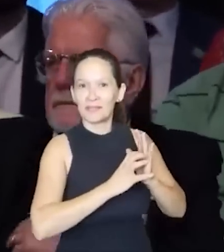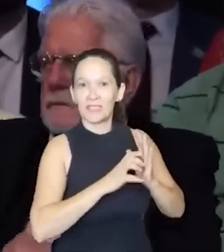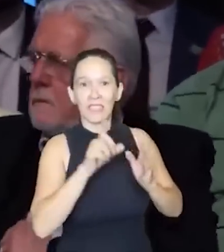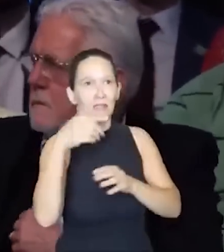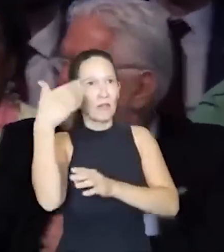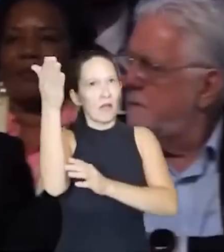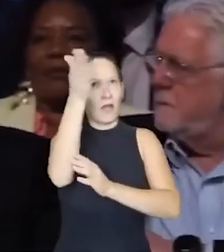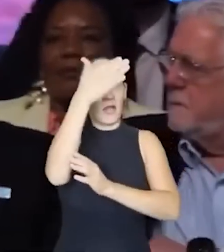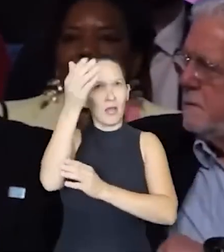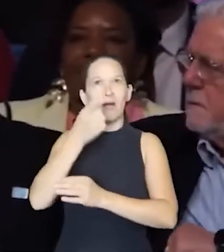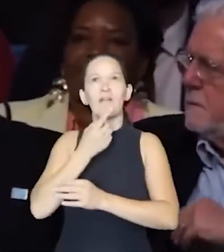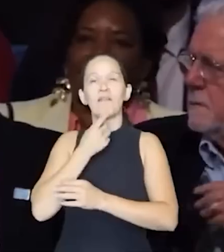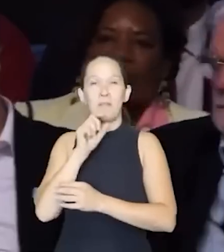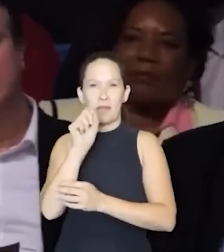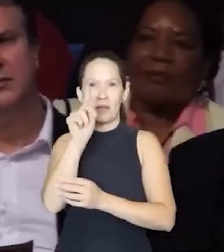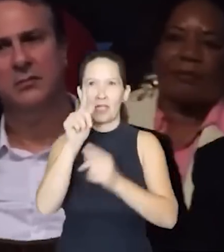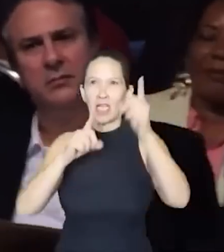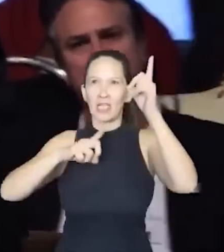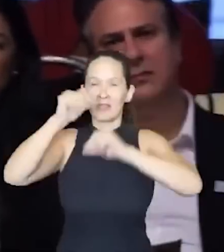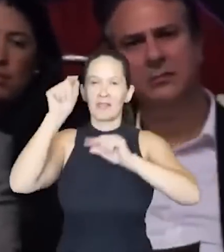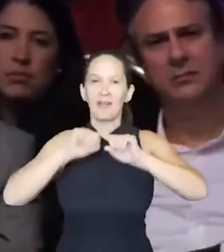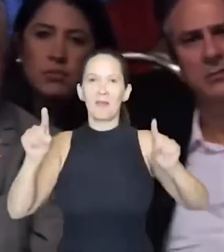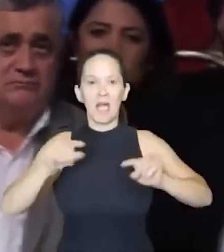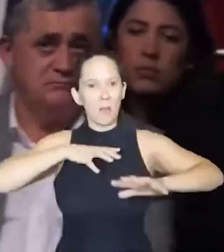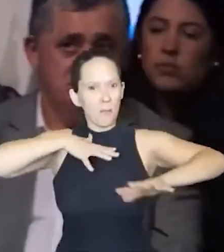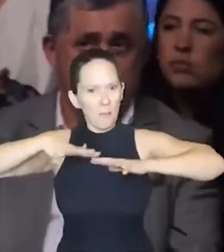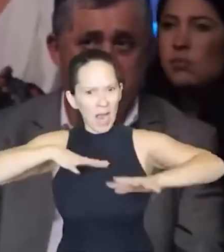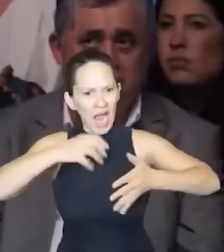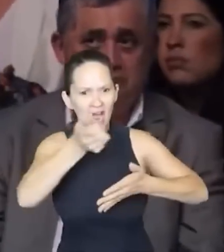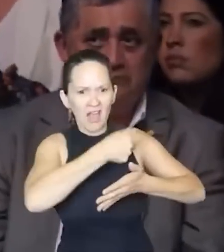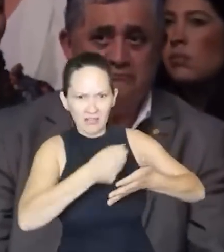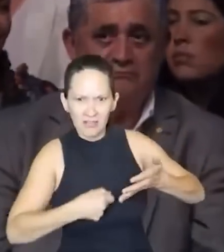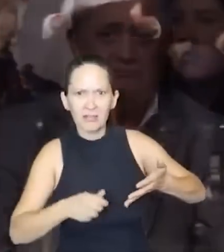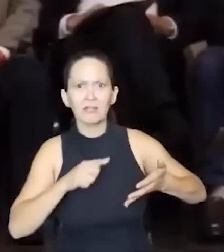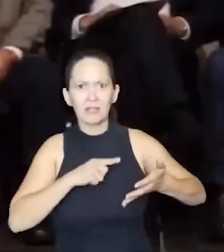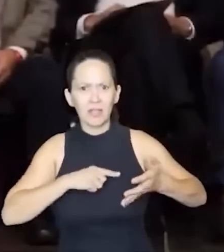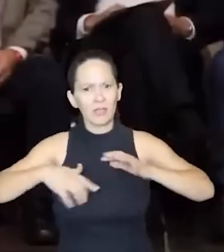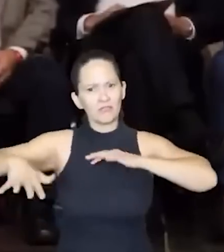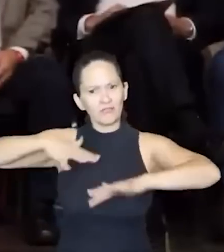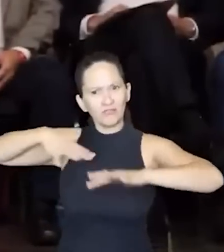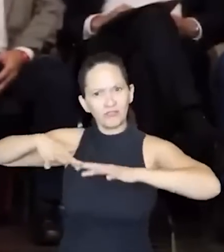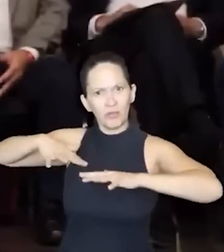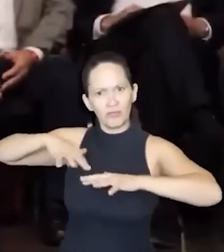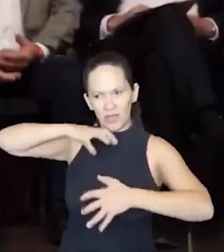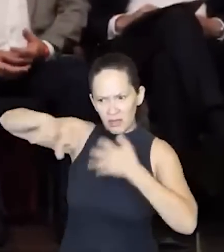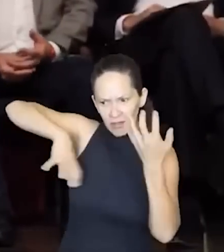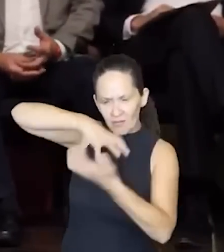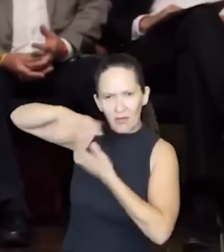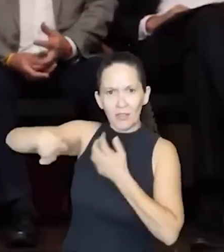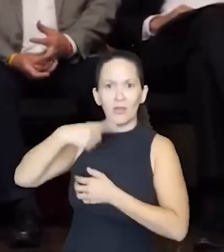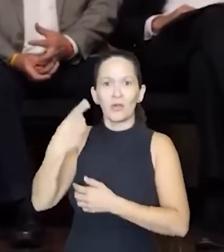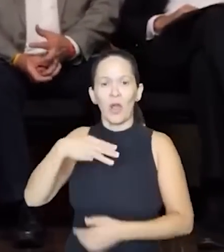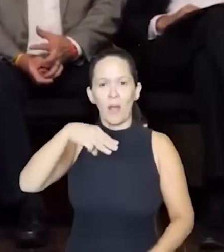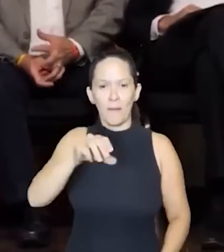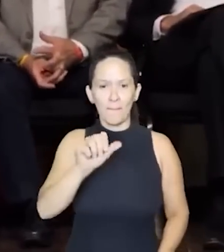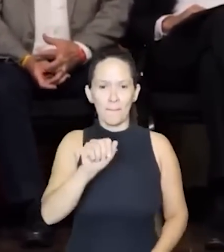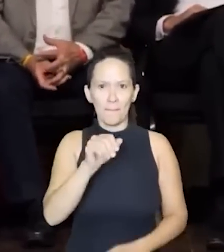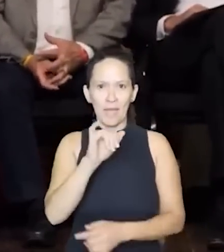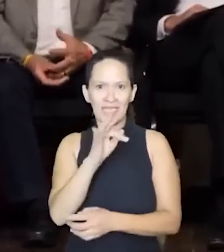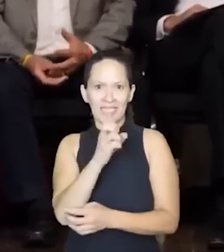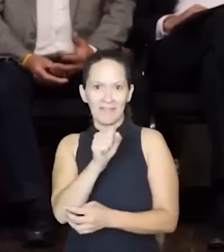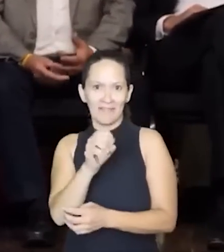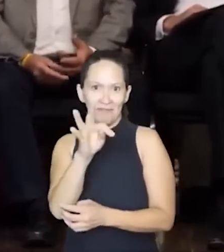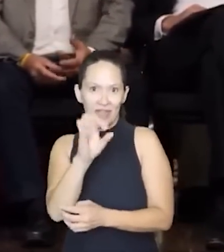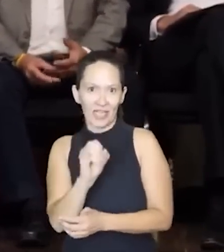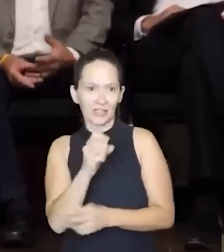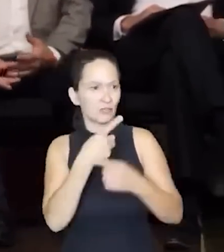o nosso partido tem manifesto. Além de manifesto, O nosso partido tem hino. A lei de